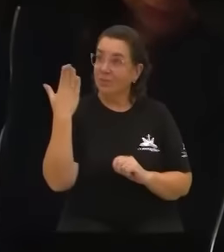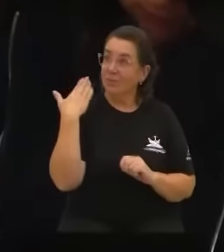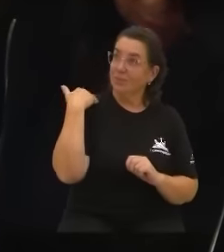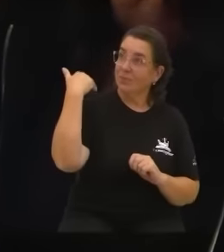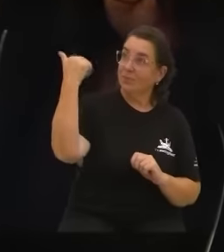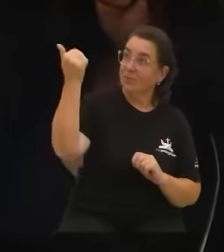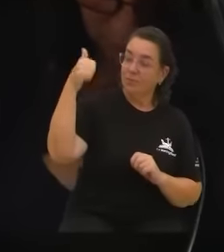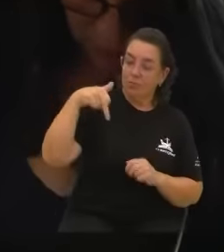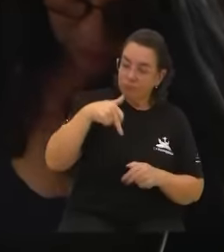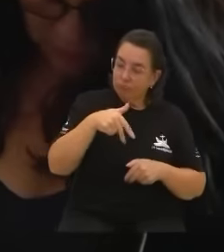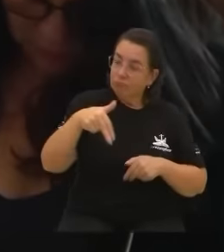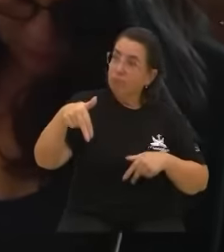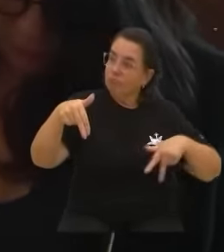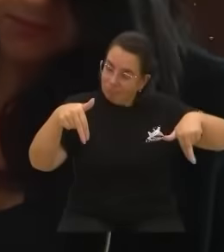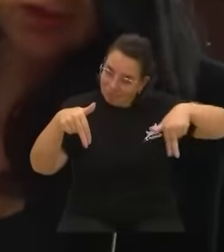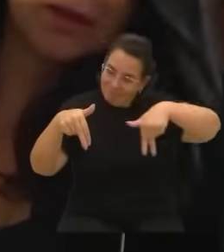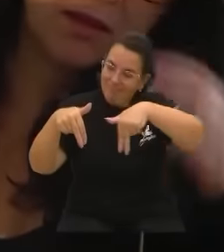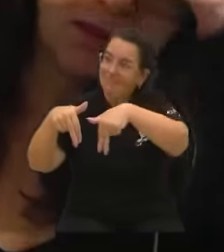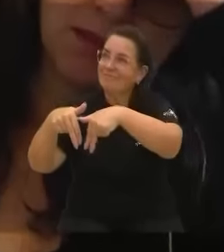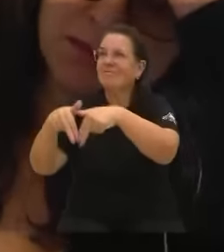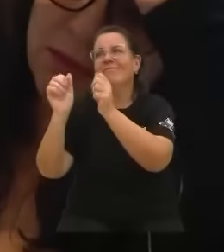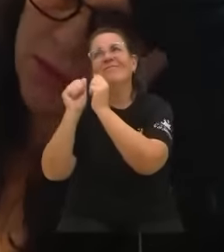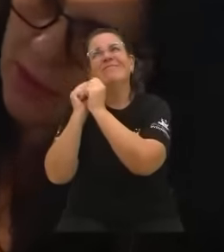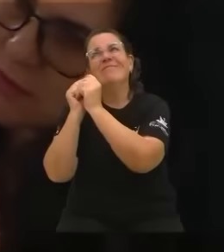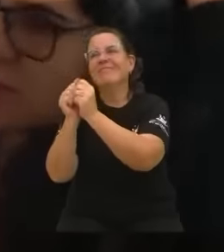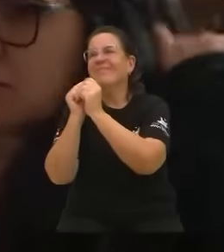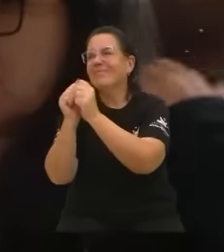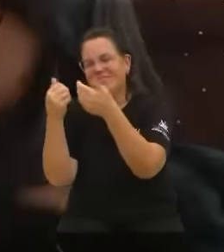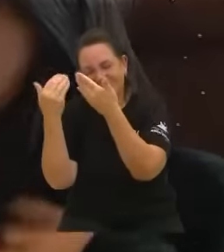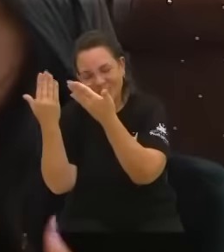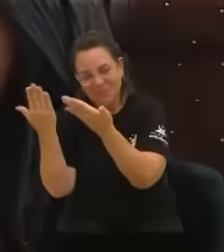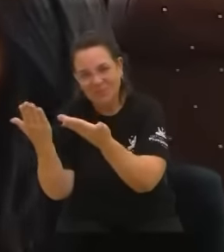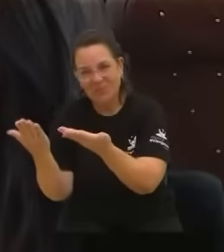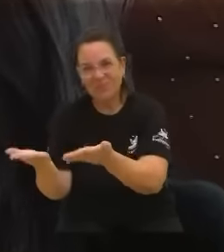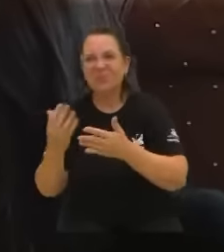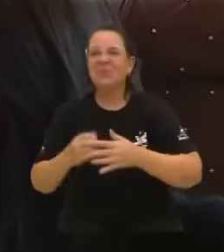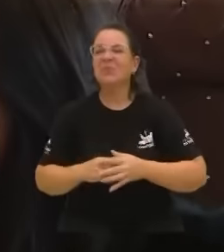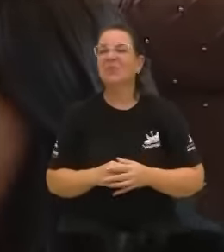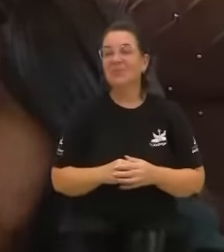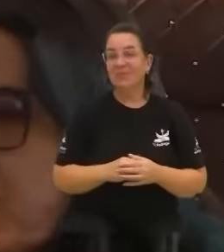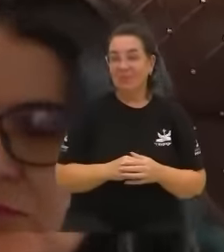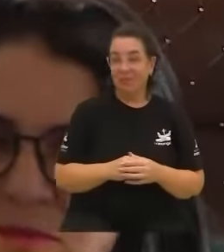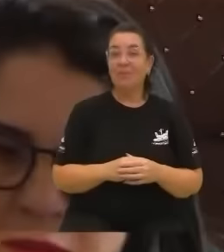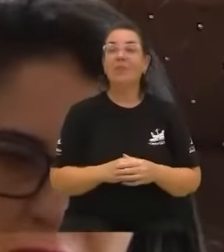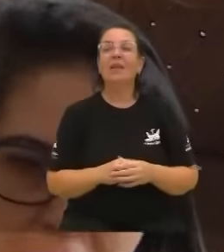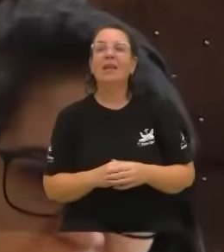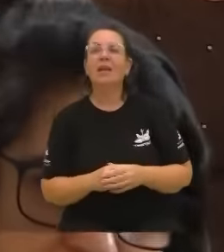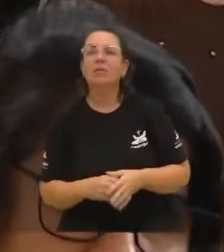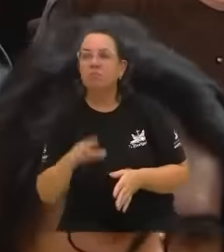Passe para caminhar na vida contigo.